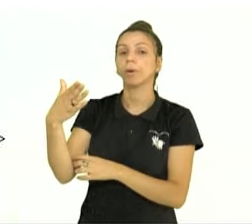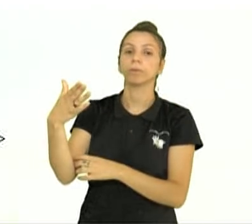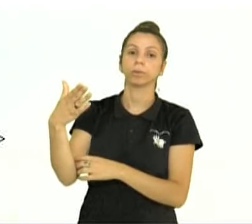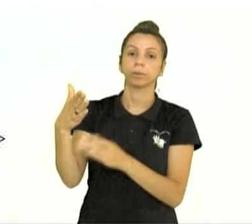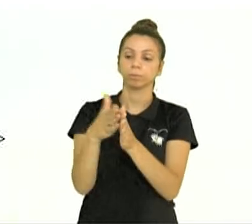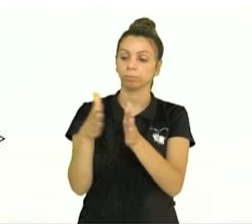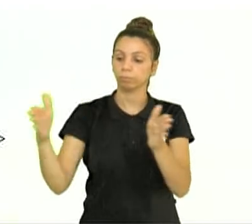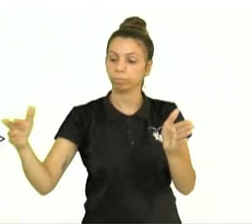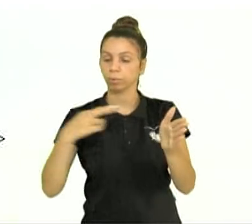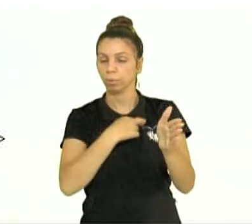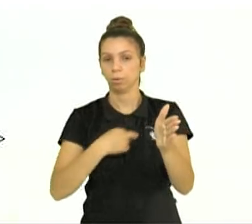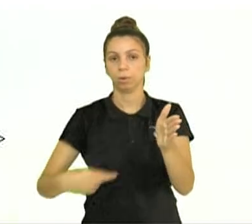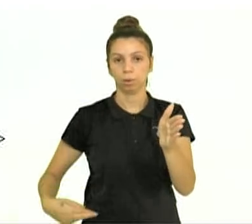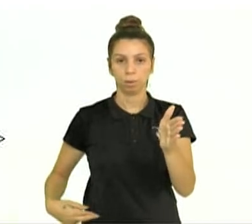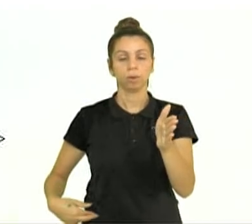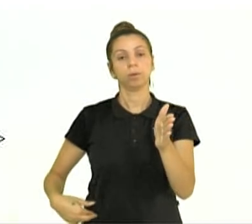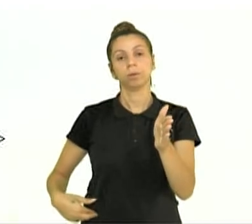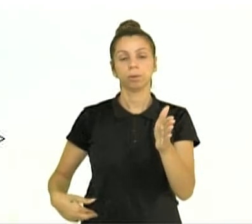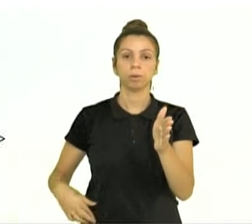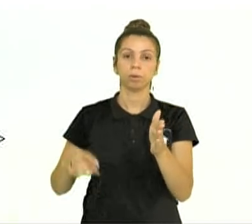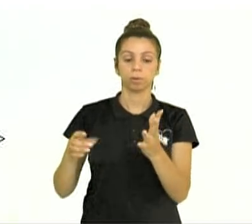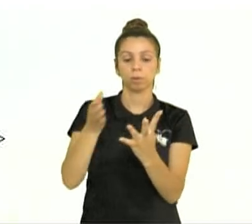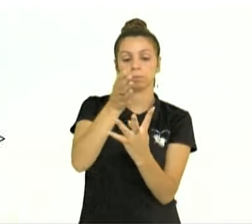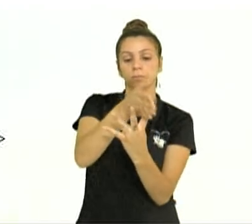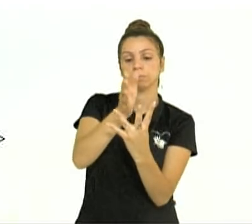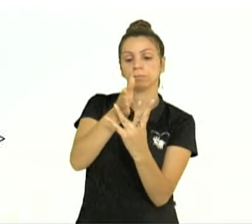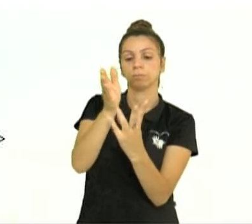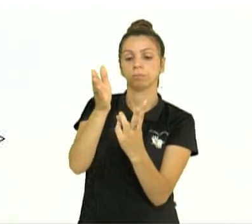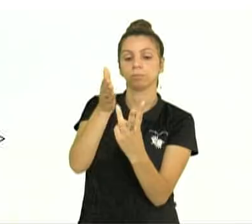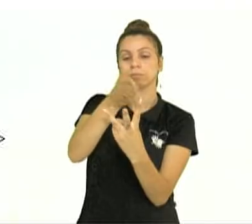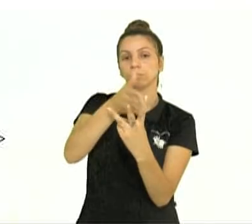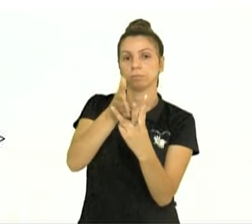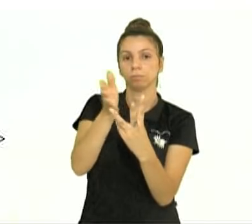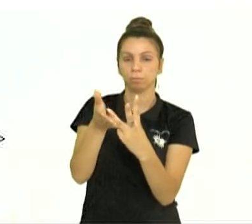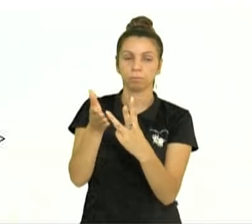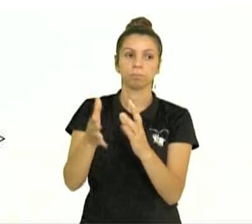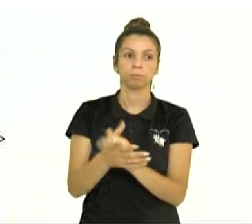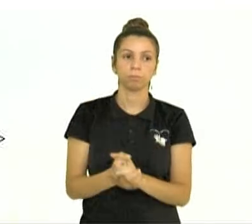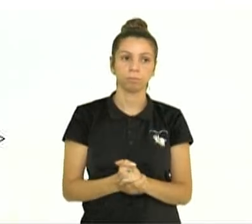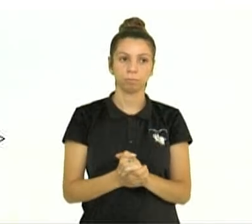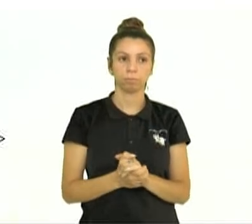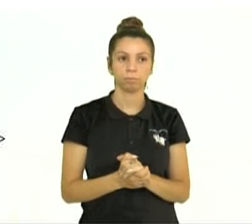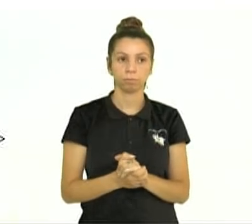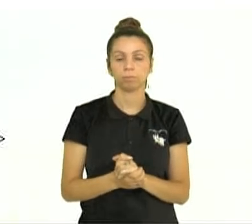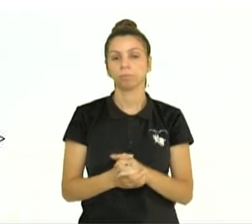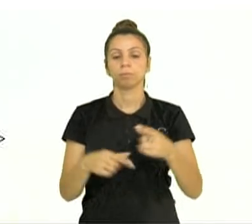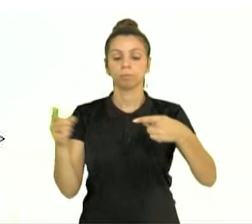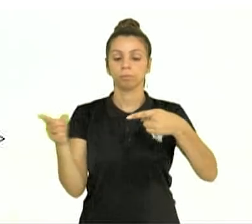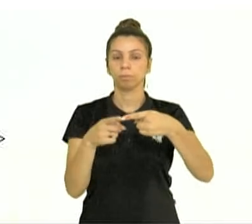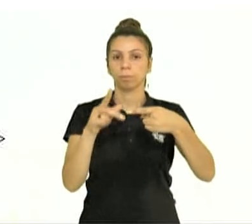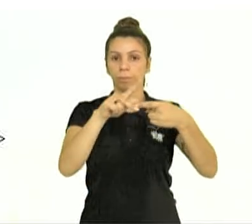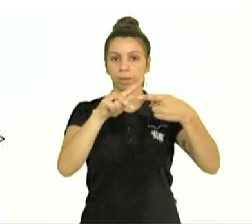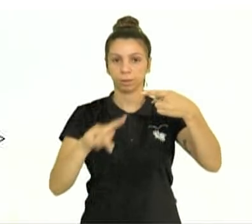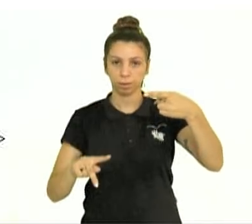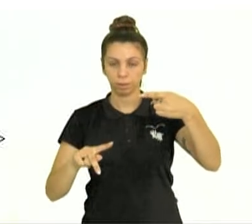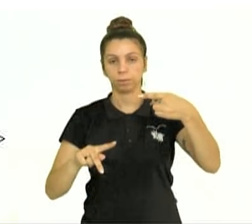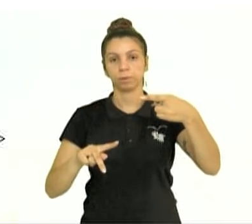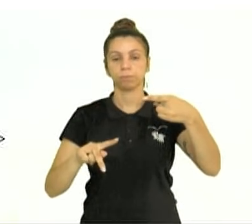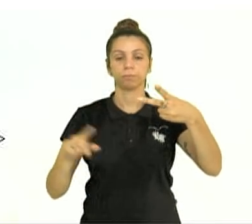período republicano, já previa apenas a divisão dos poderes que nós temos hoje, que é o Executivo, o